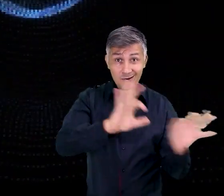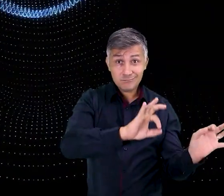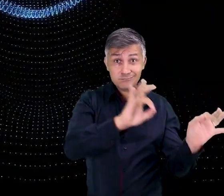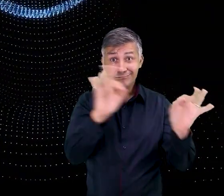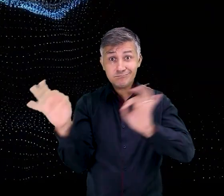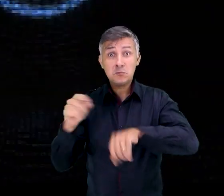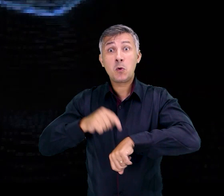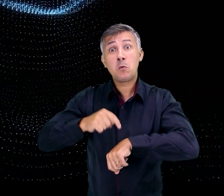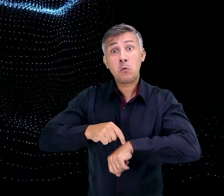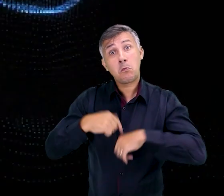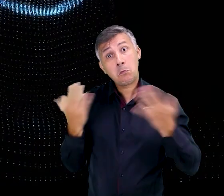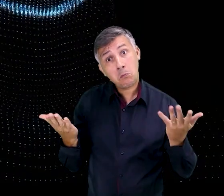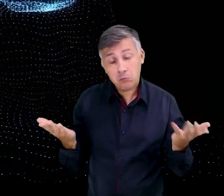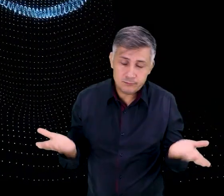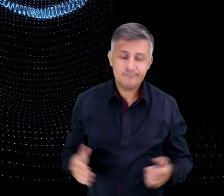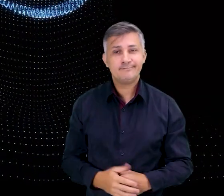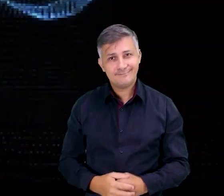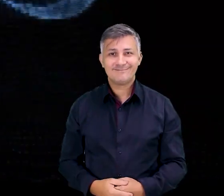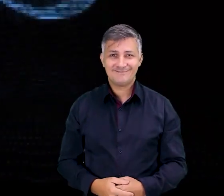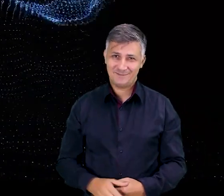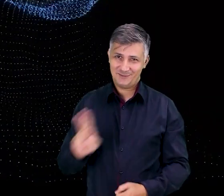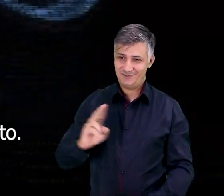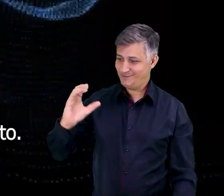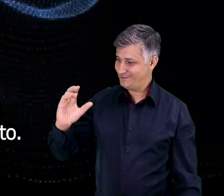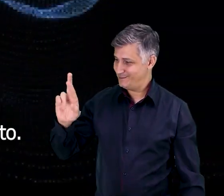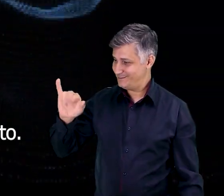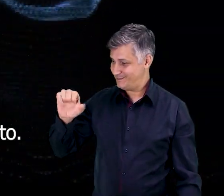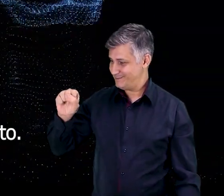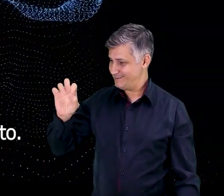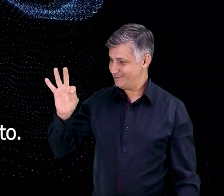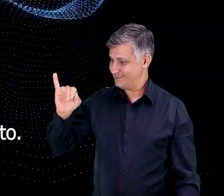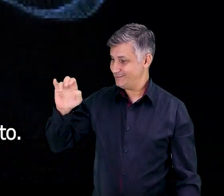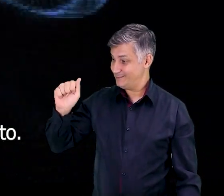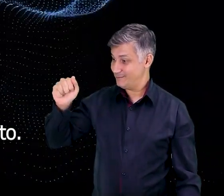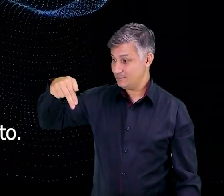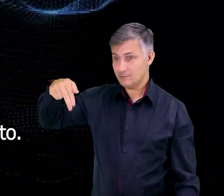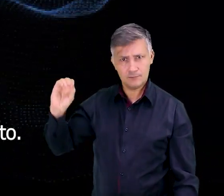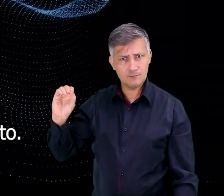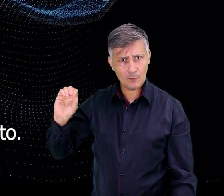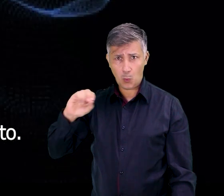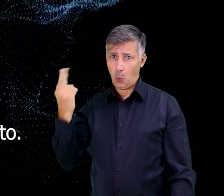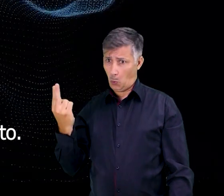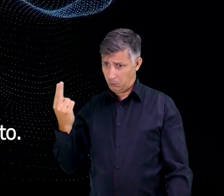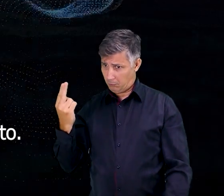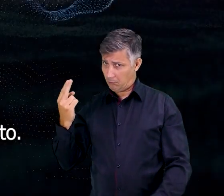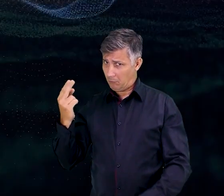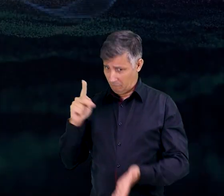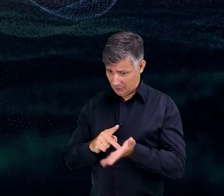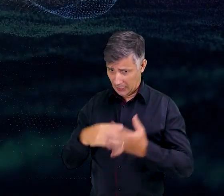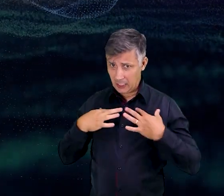esse registro digital, audiovisual. Eu sou Cristiano Chossar, ou a representação digital dele nesse